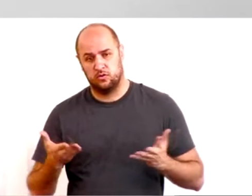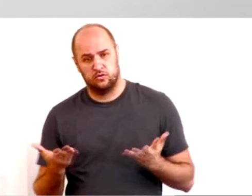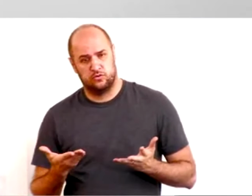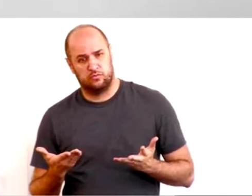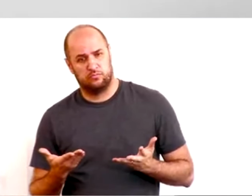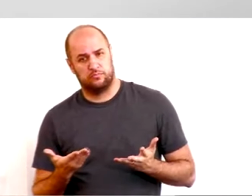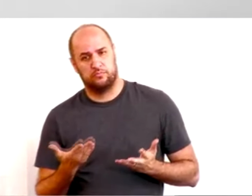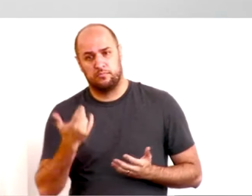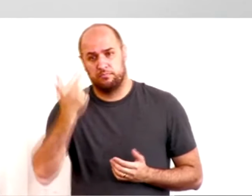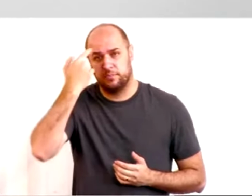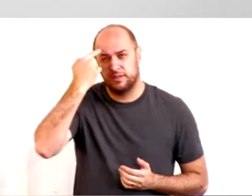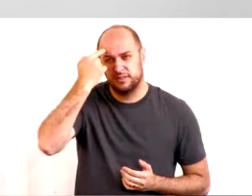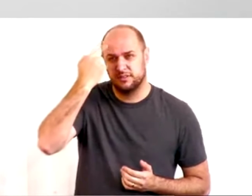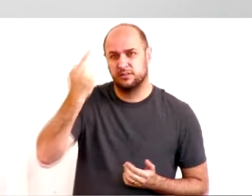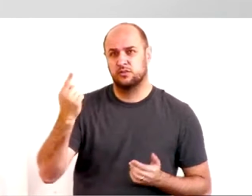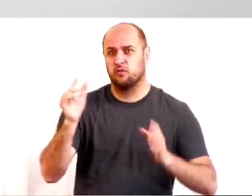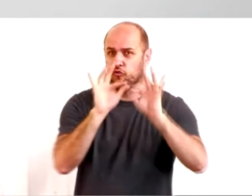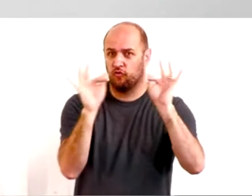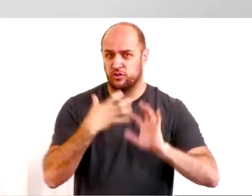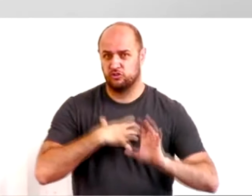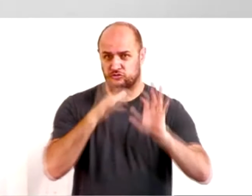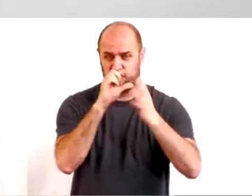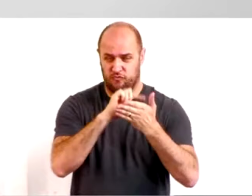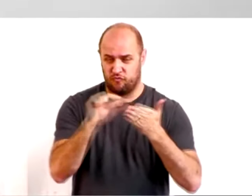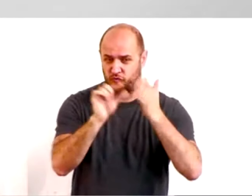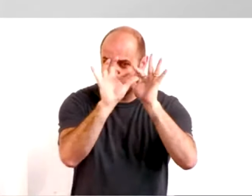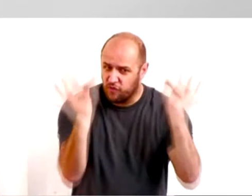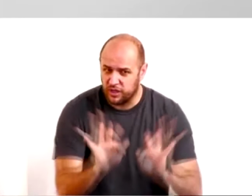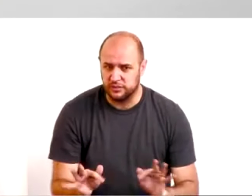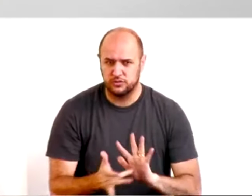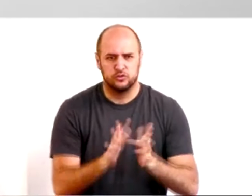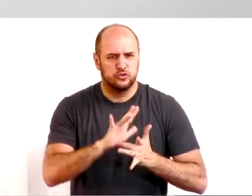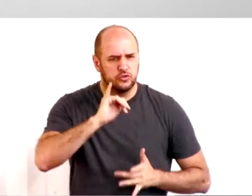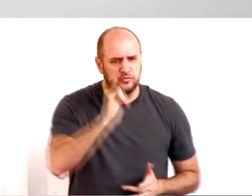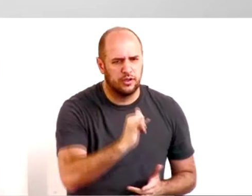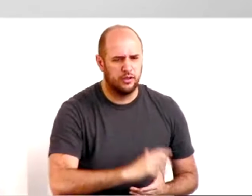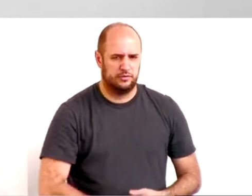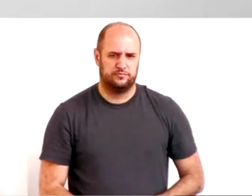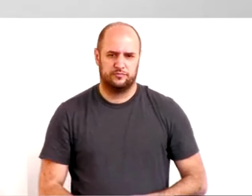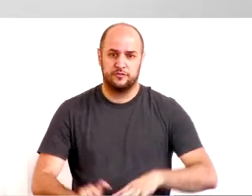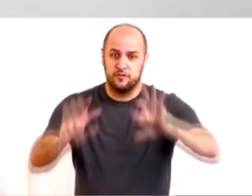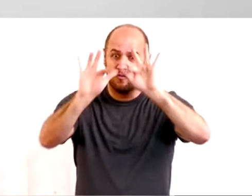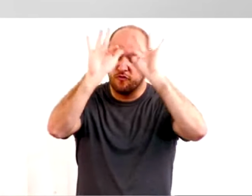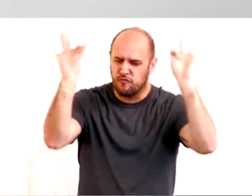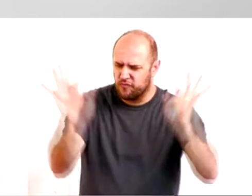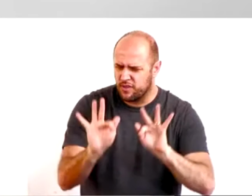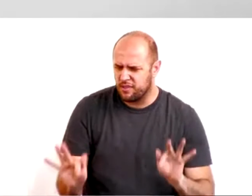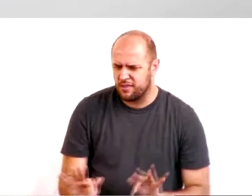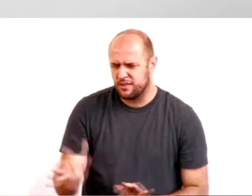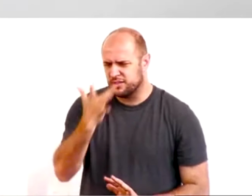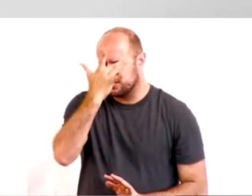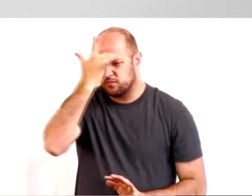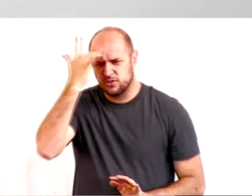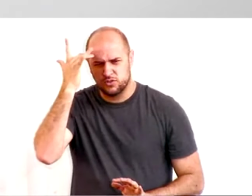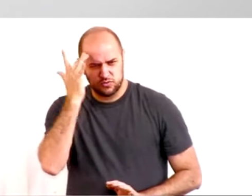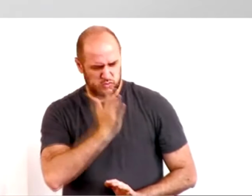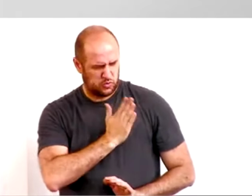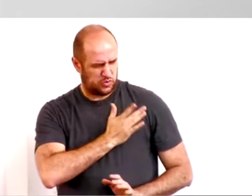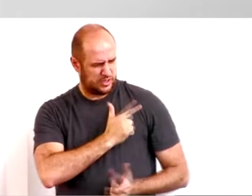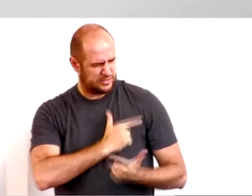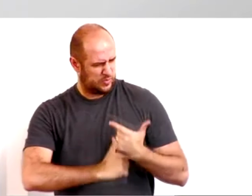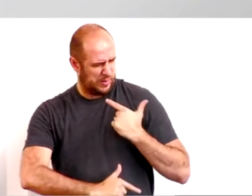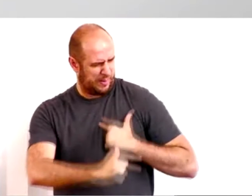bem-aventurança, é a respeito disso que Jesus está falando. Felizes são aqueles que são limpos em